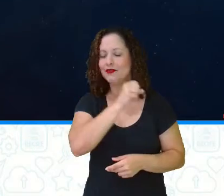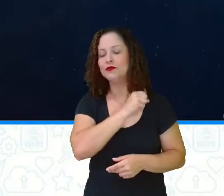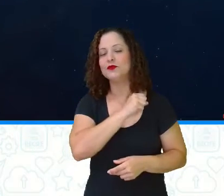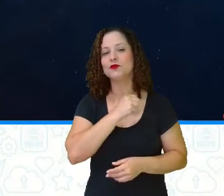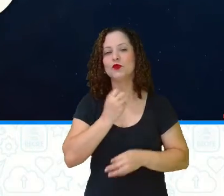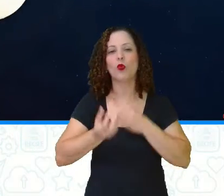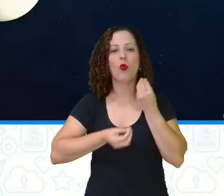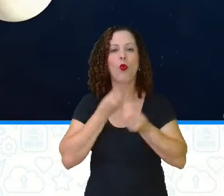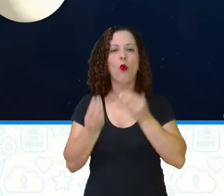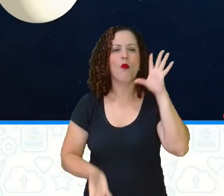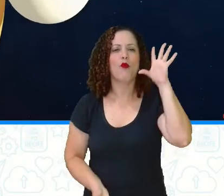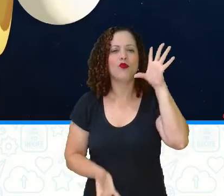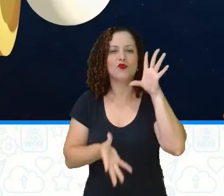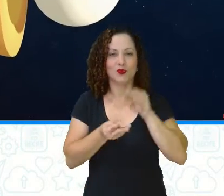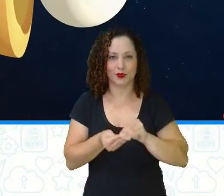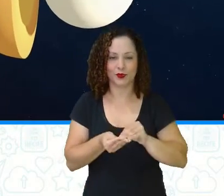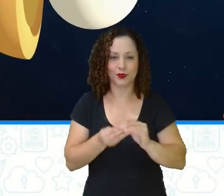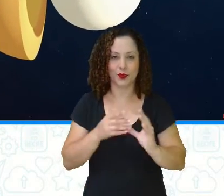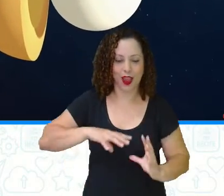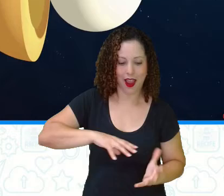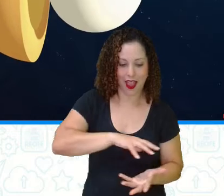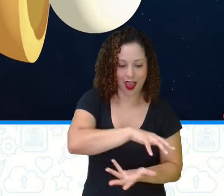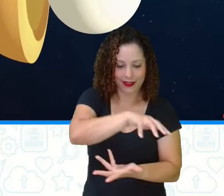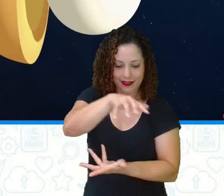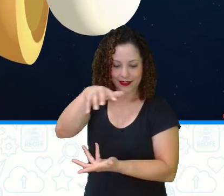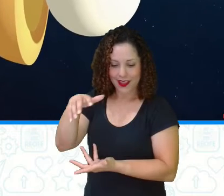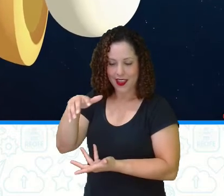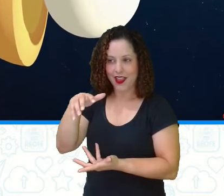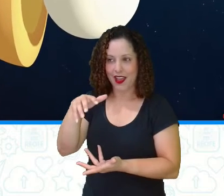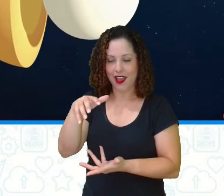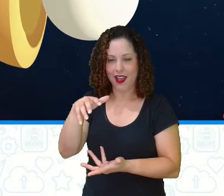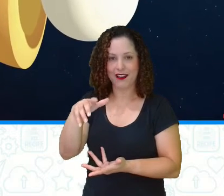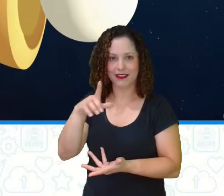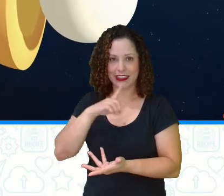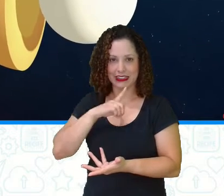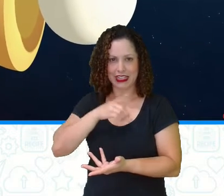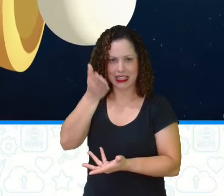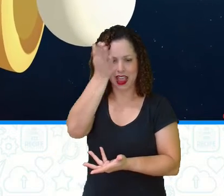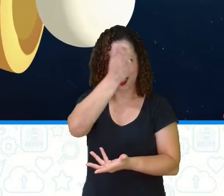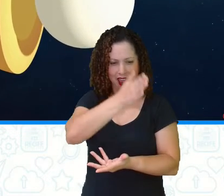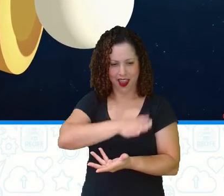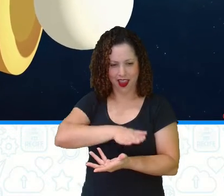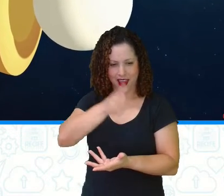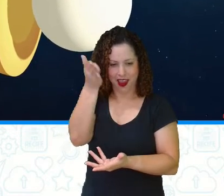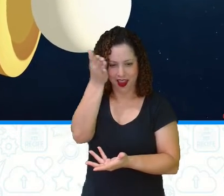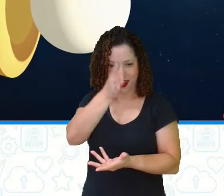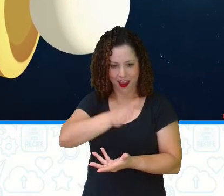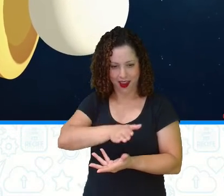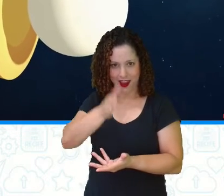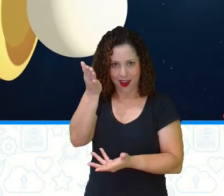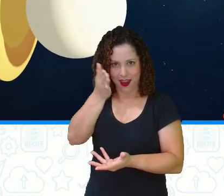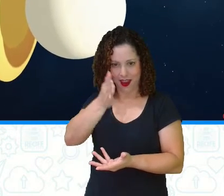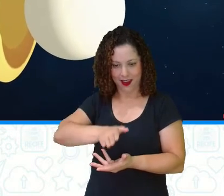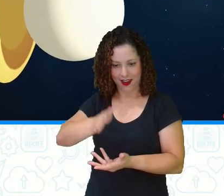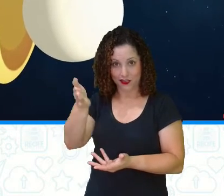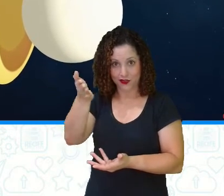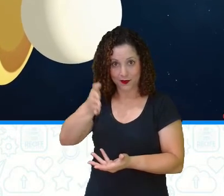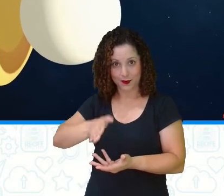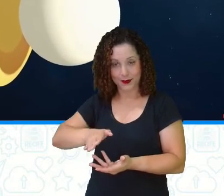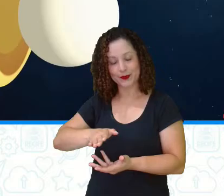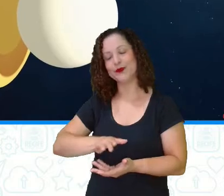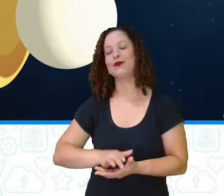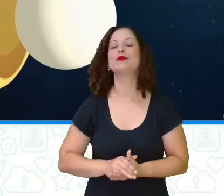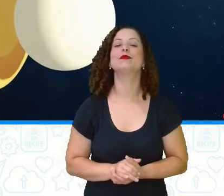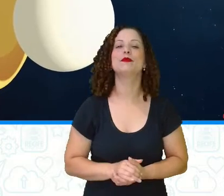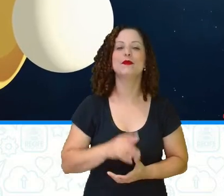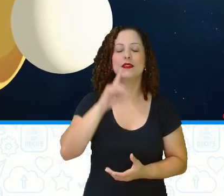de forma resumida também, sobre as camadas. Se eu falo das camadas, eu tenho as